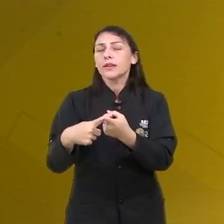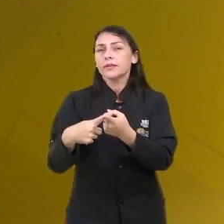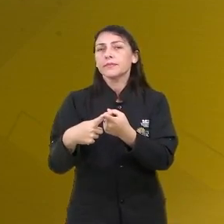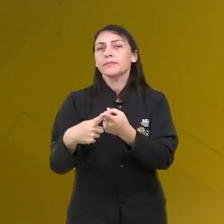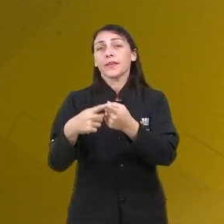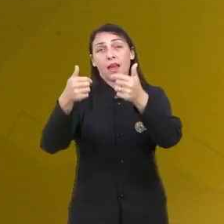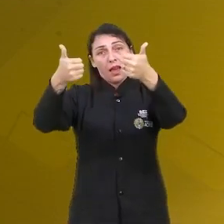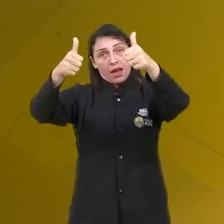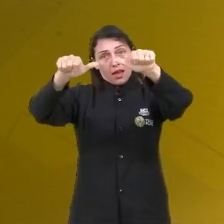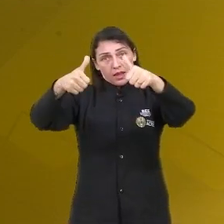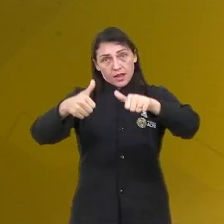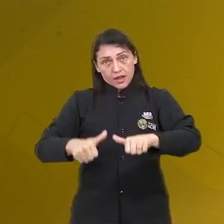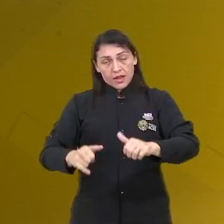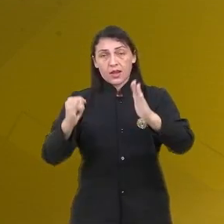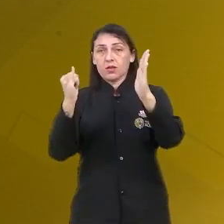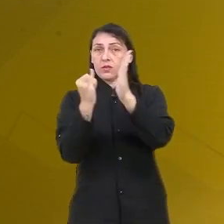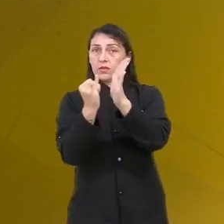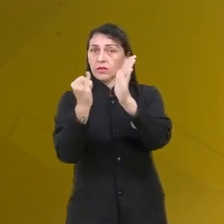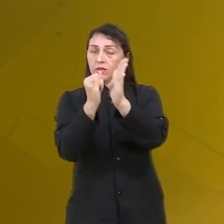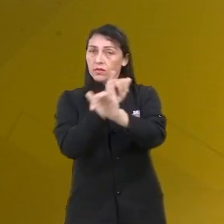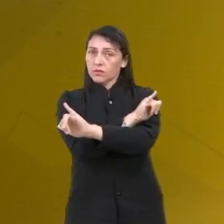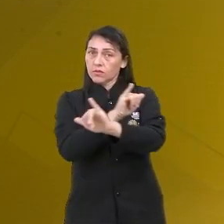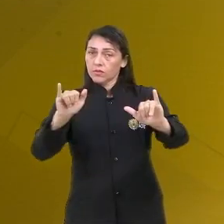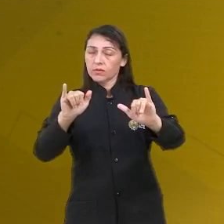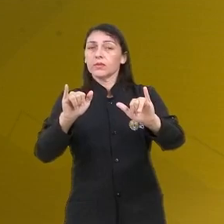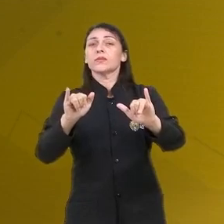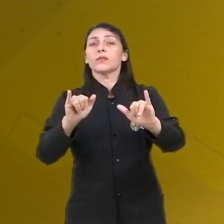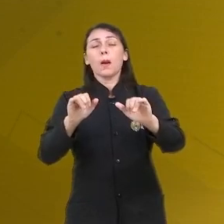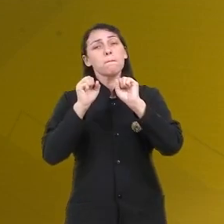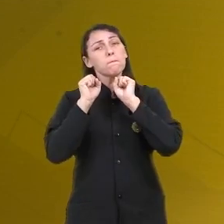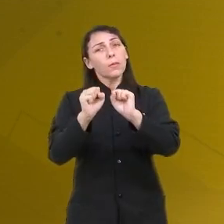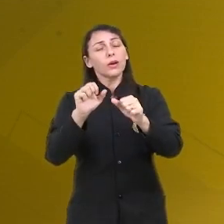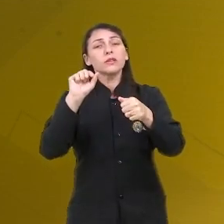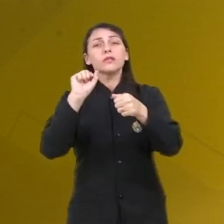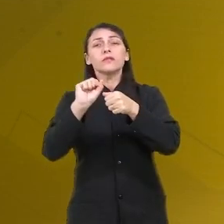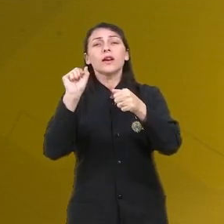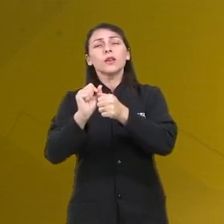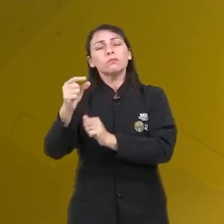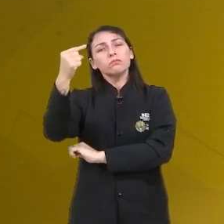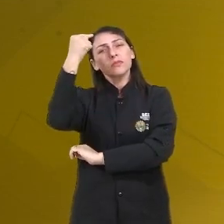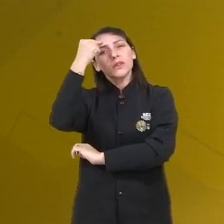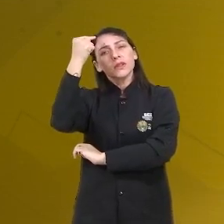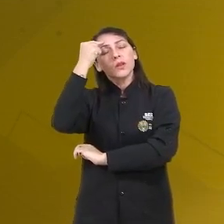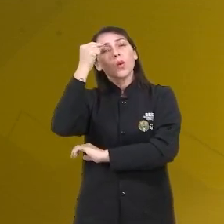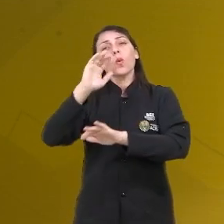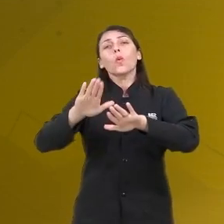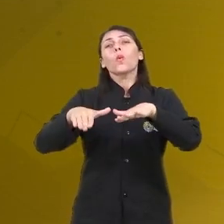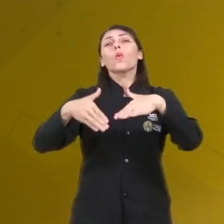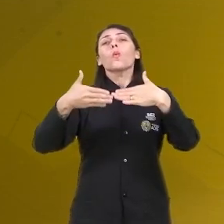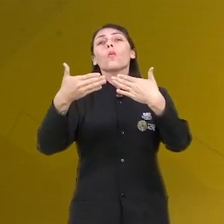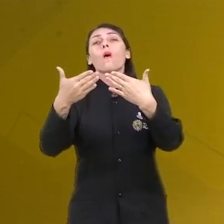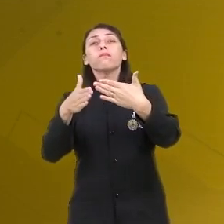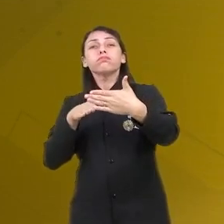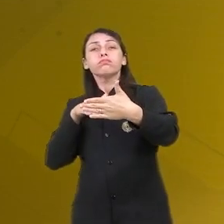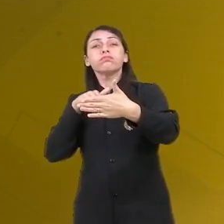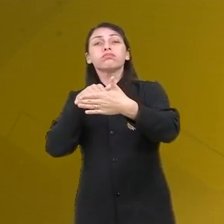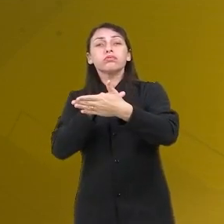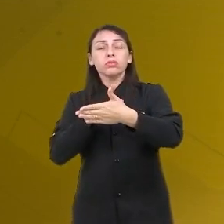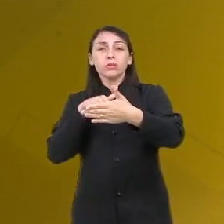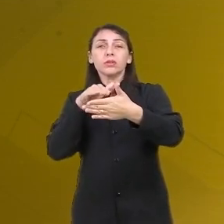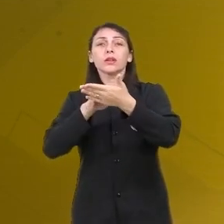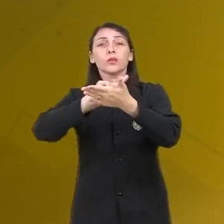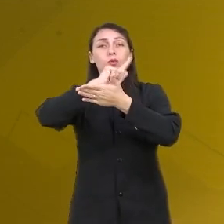A analisar a instituição que transmite essa mensagem, eu posso fazer uma reflexão de qual é o impacto que aquele